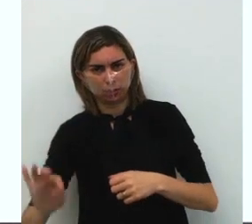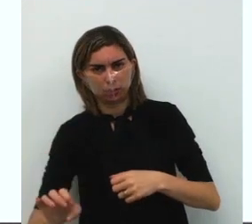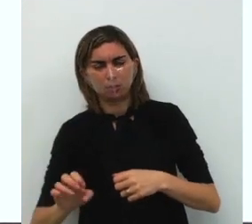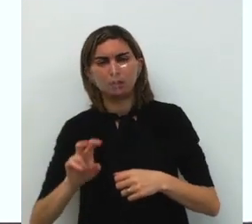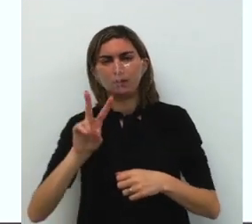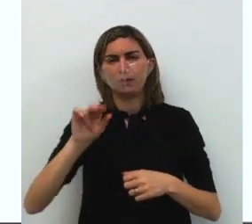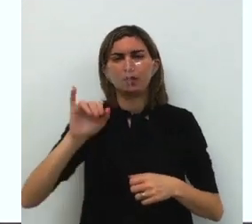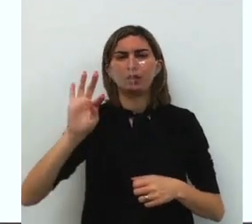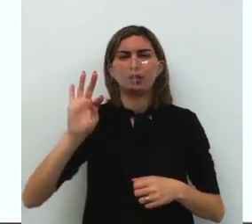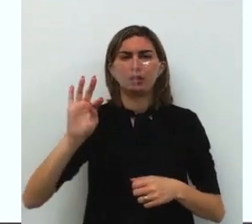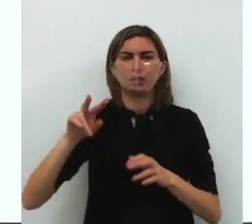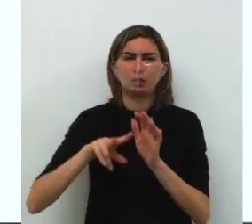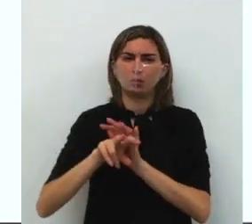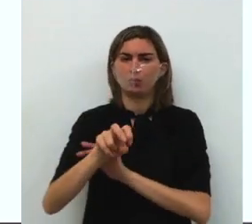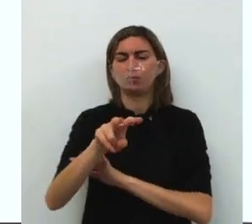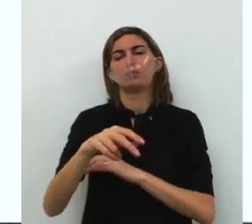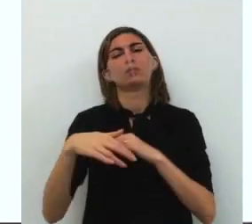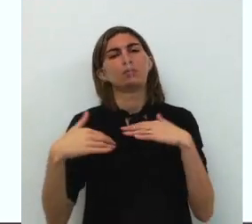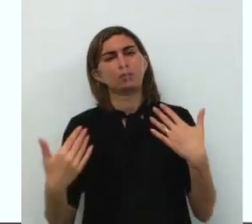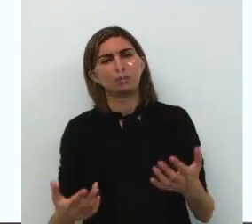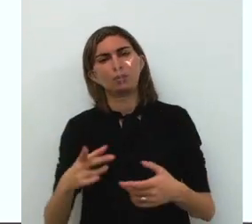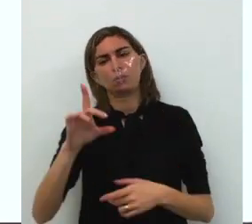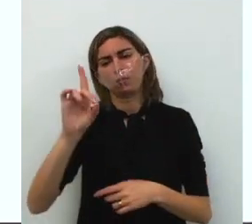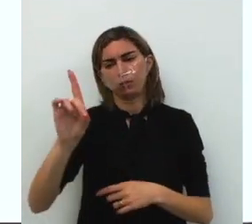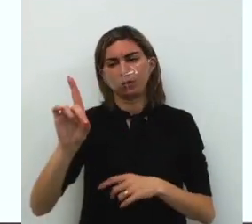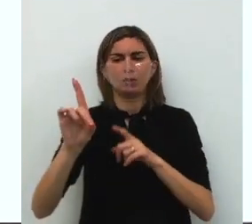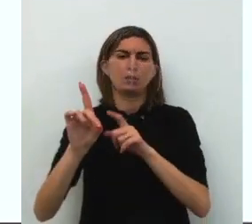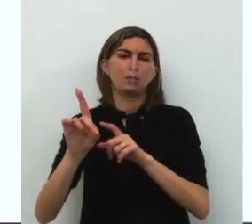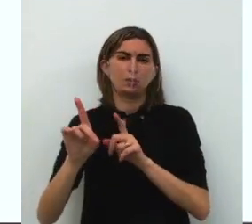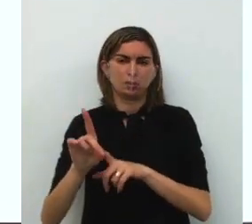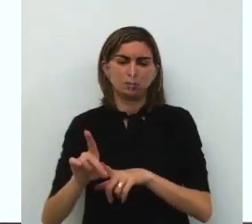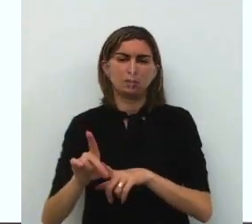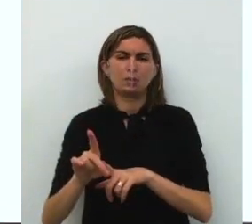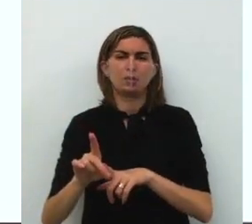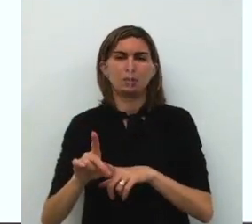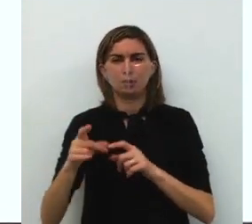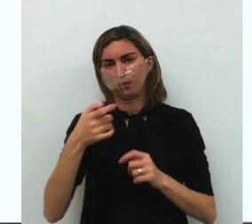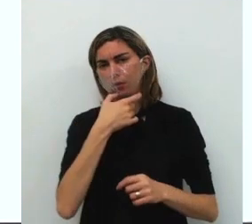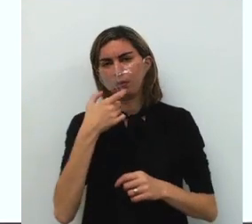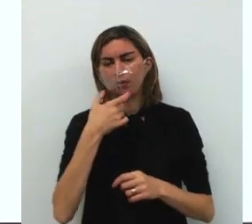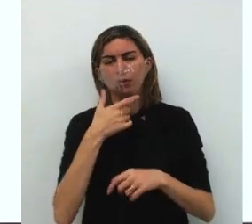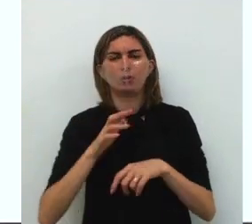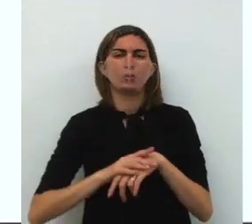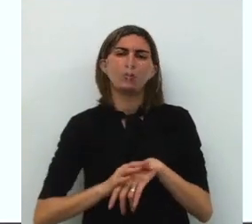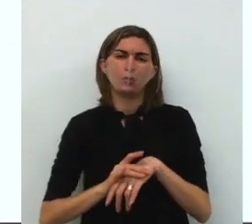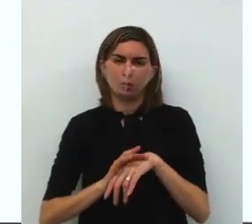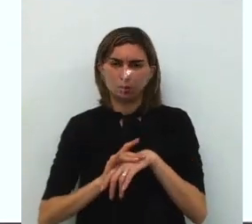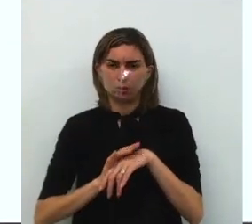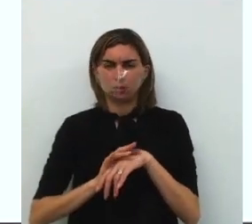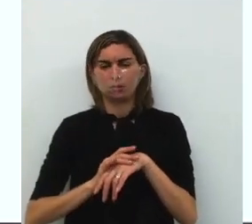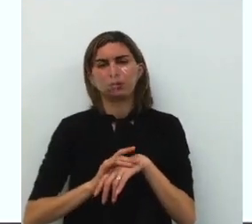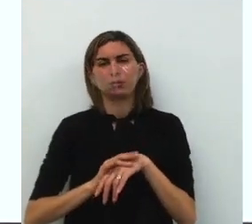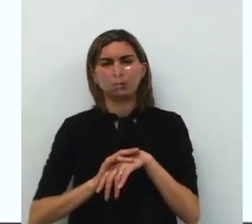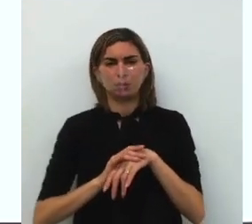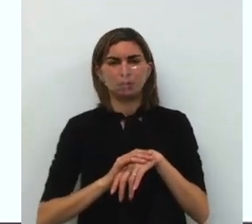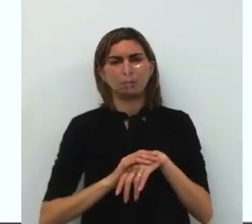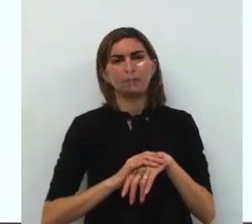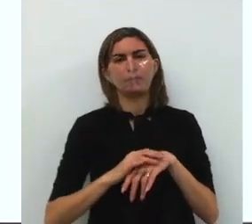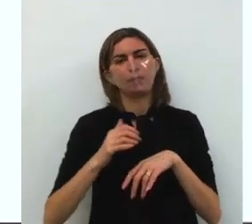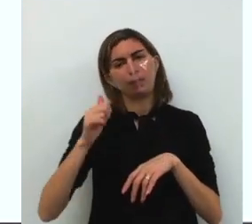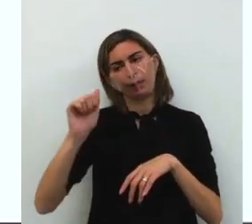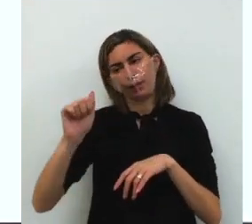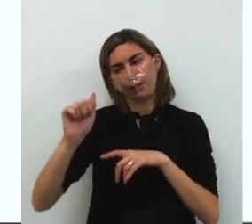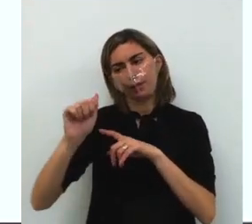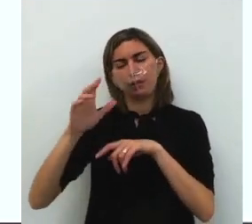e vi é vírus. Então, o D é disease, quer dizer, em inglês é doença. Então, é